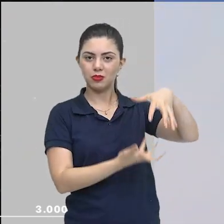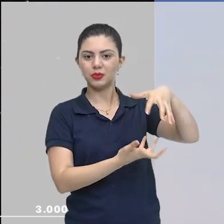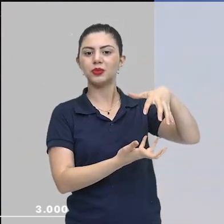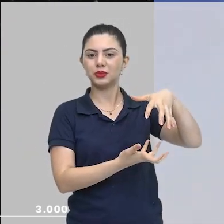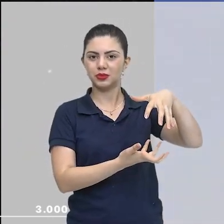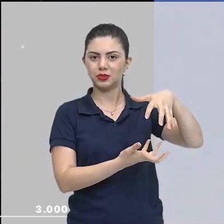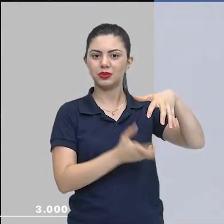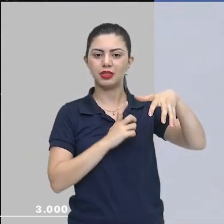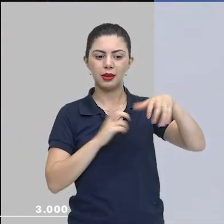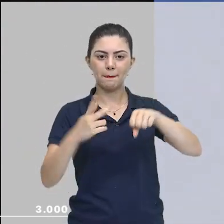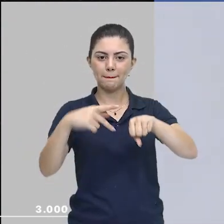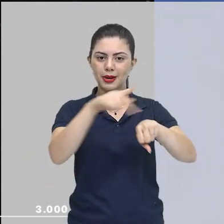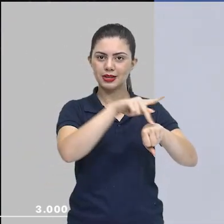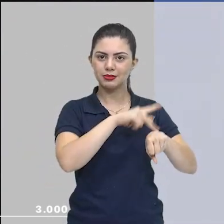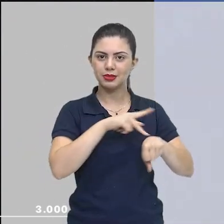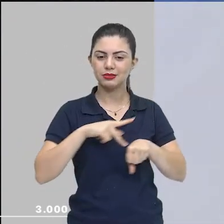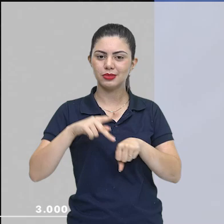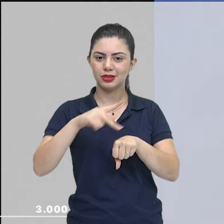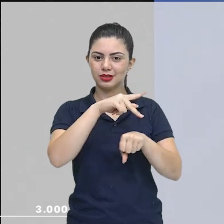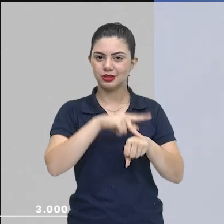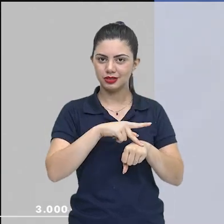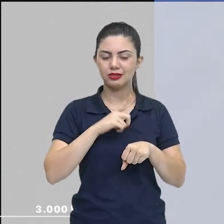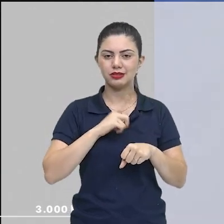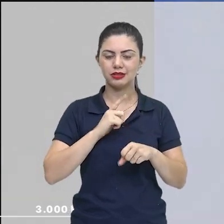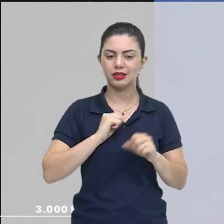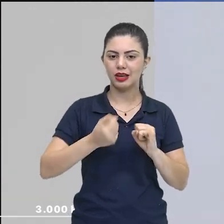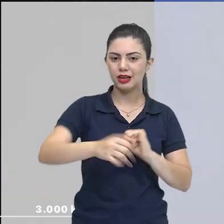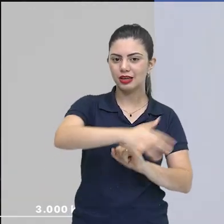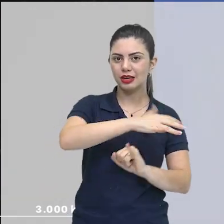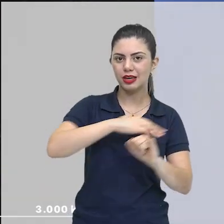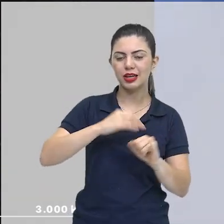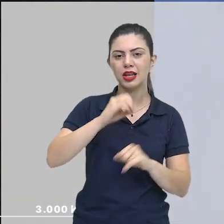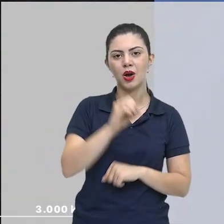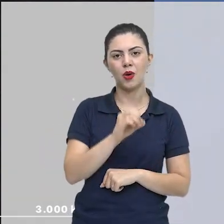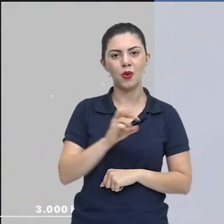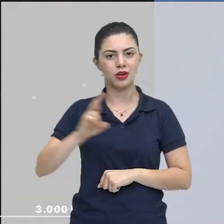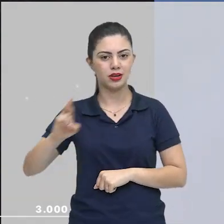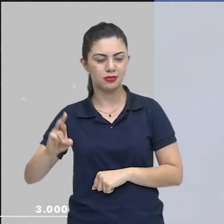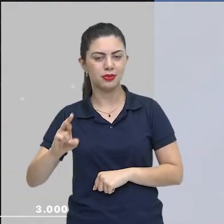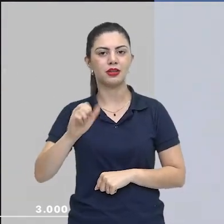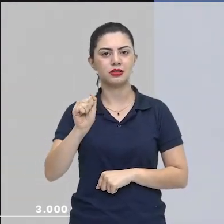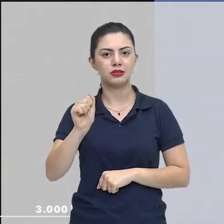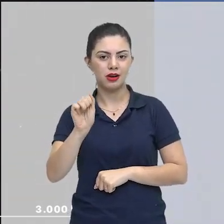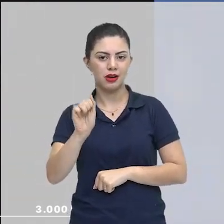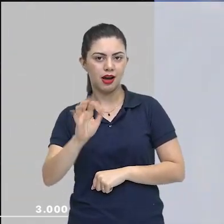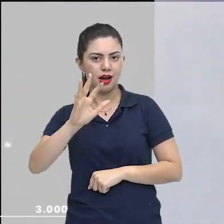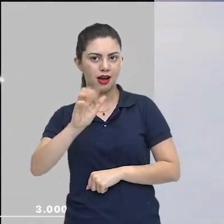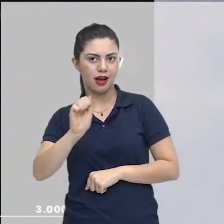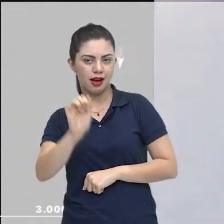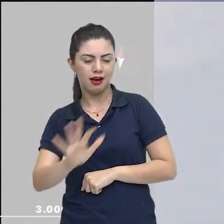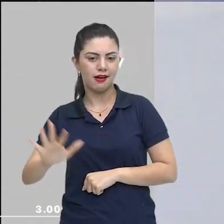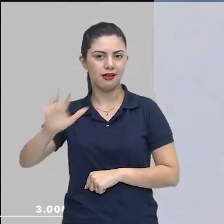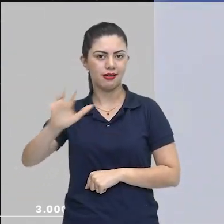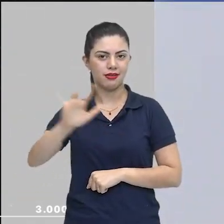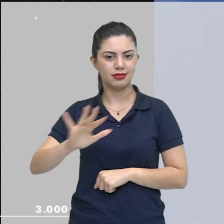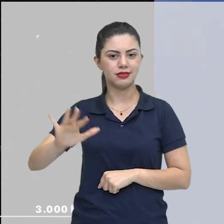Austrália, composta por mais algumas ilhas, aqui o Oriente Médio, a Ásia, Euroásia,